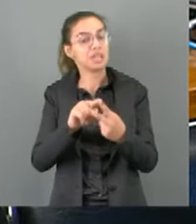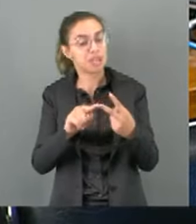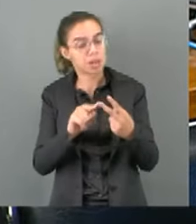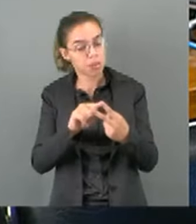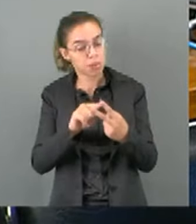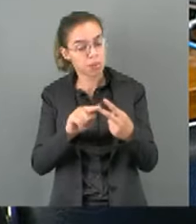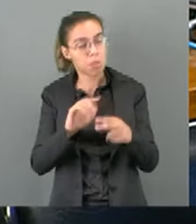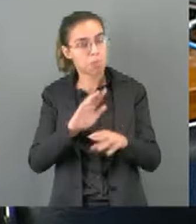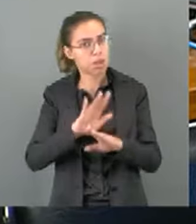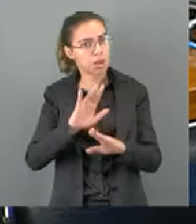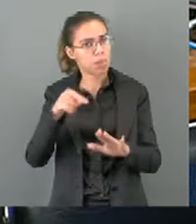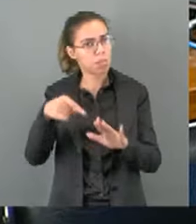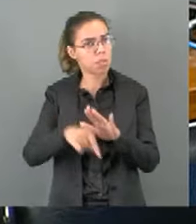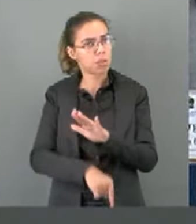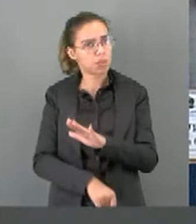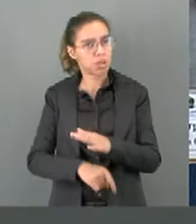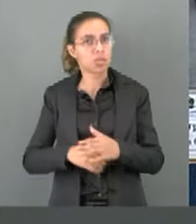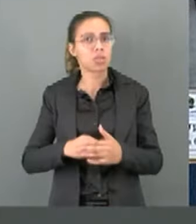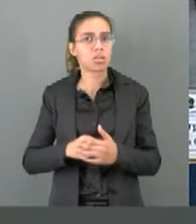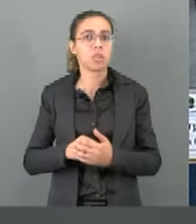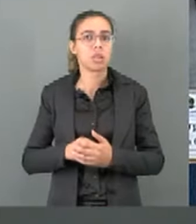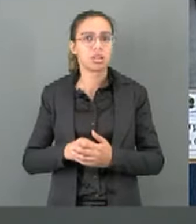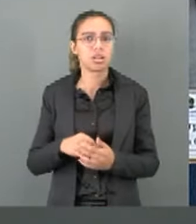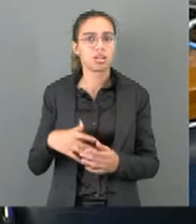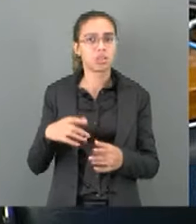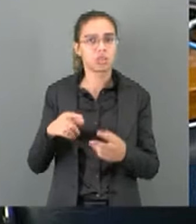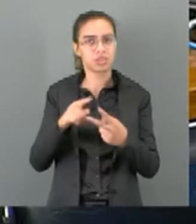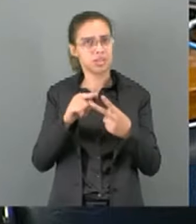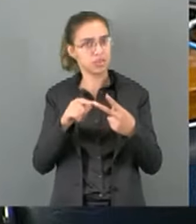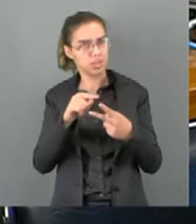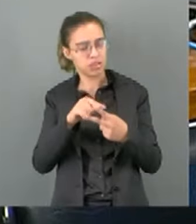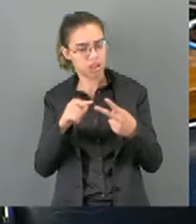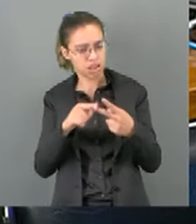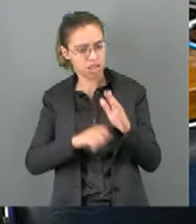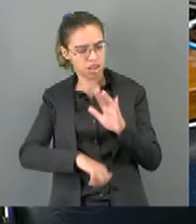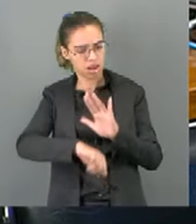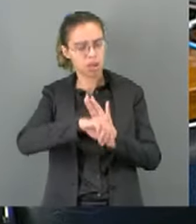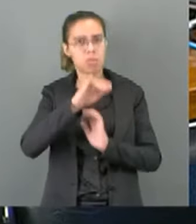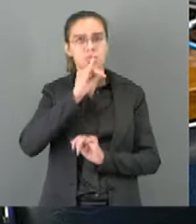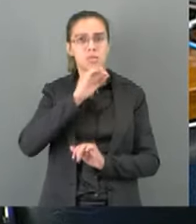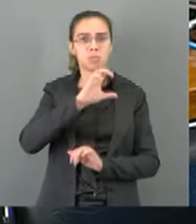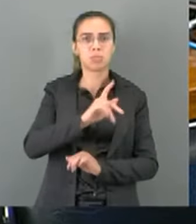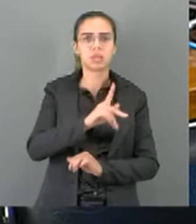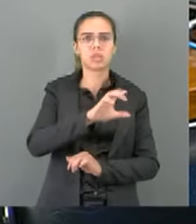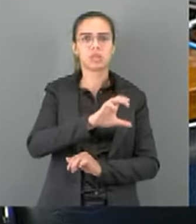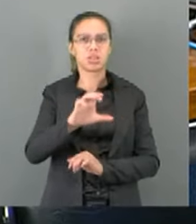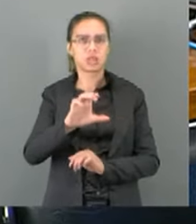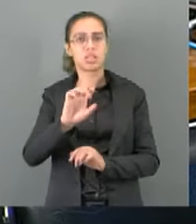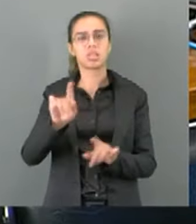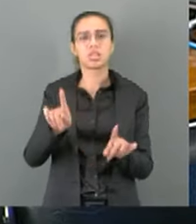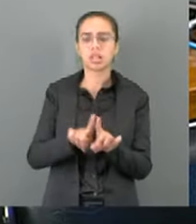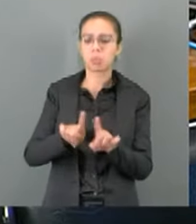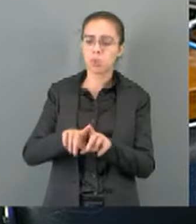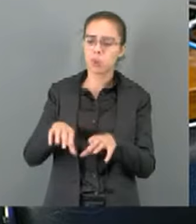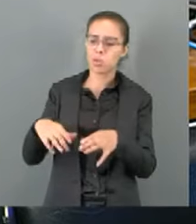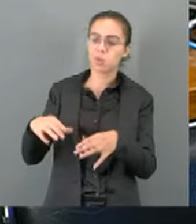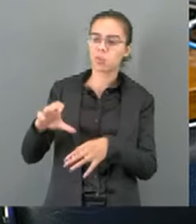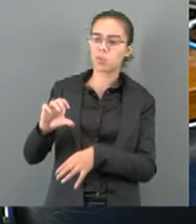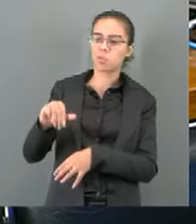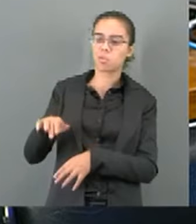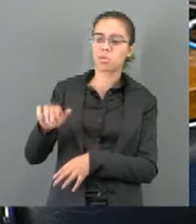pouco mais. Não, o Portinho vai embora para o Rio de Janeiro. Essas facções criminosas, né, o PCC, o Comando Vermelho, são verdadeiras empresas do